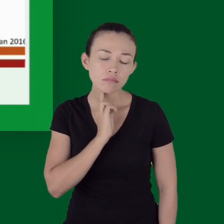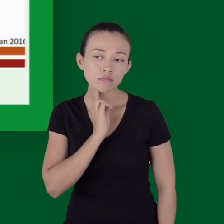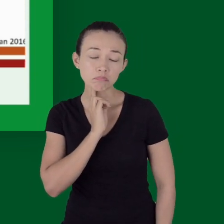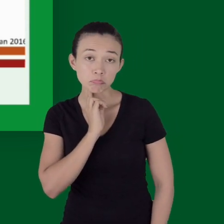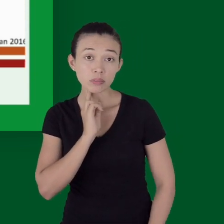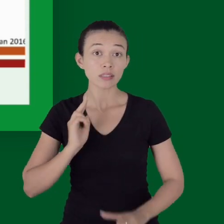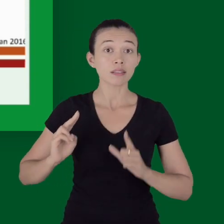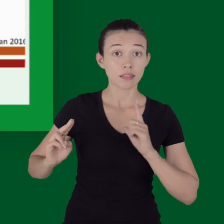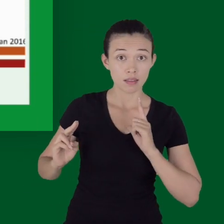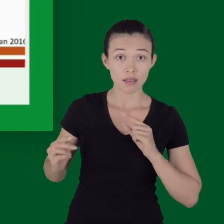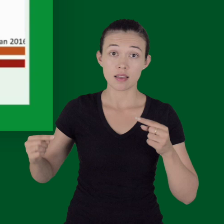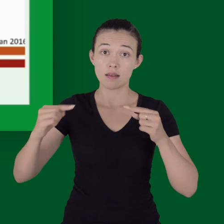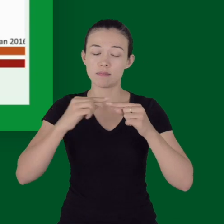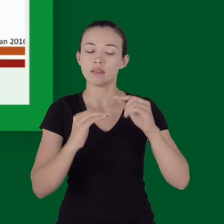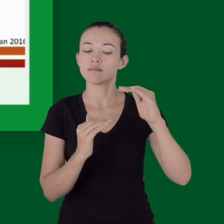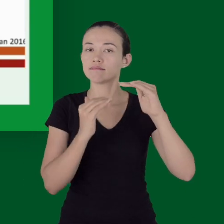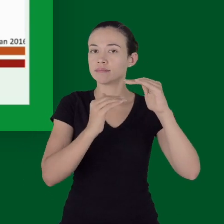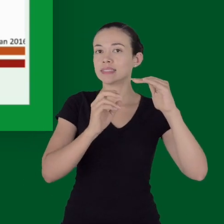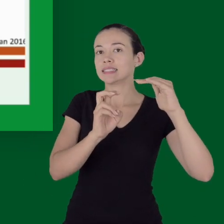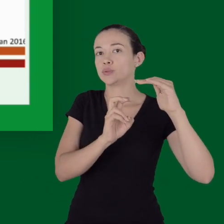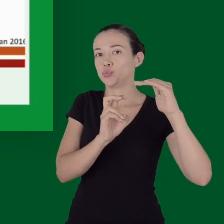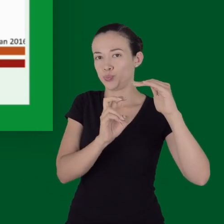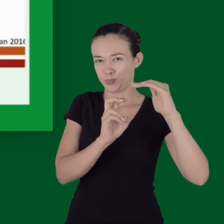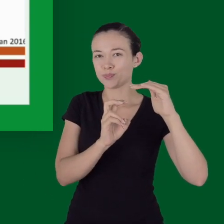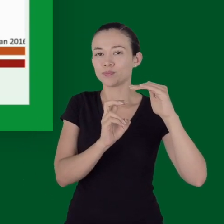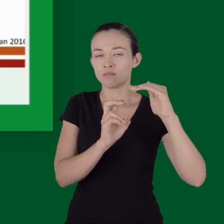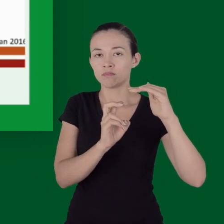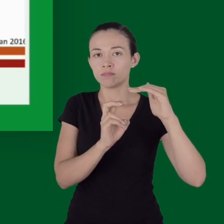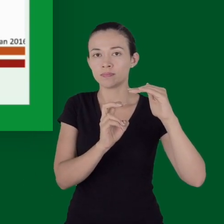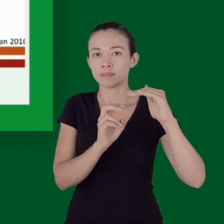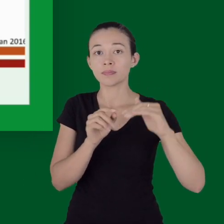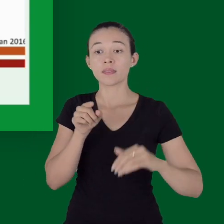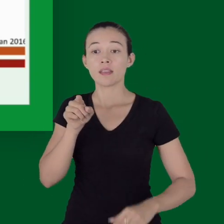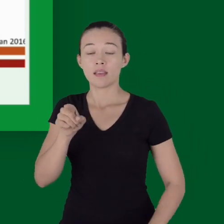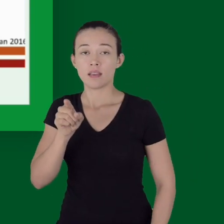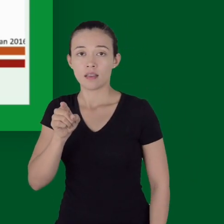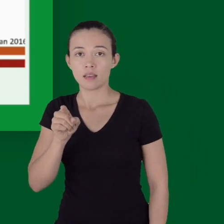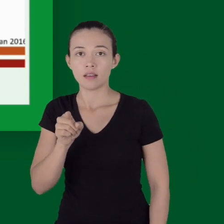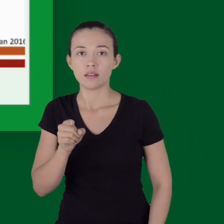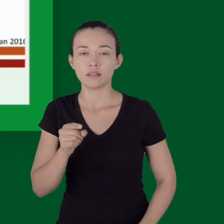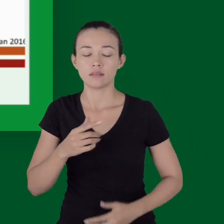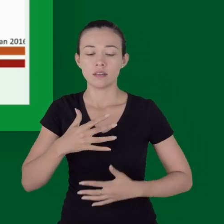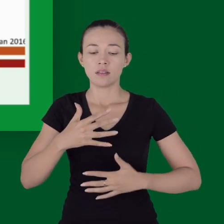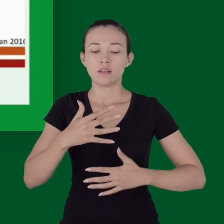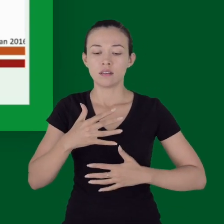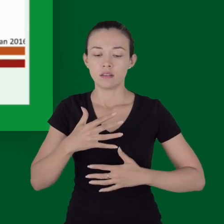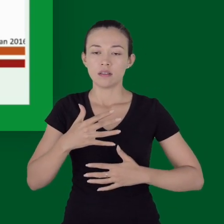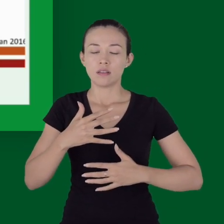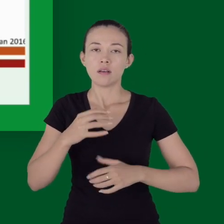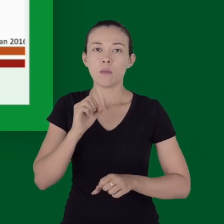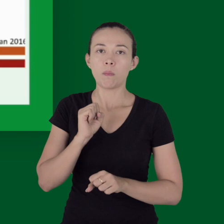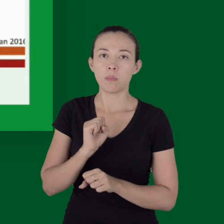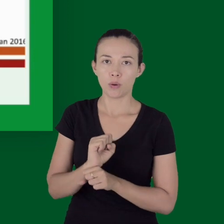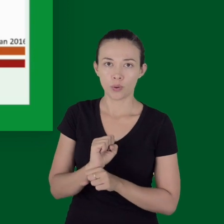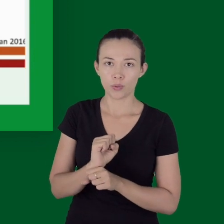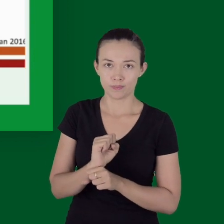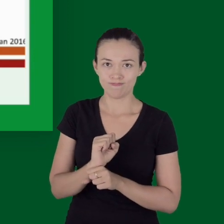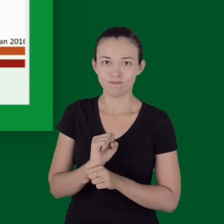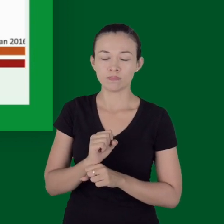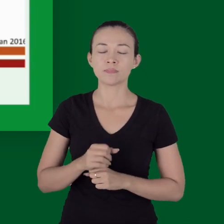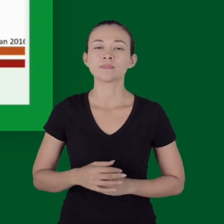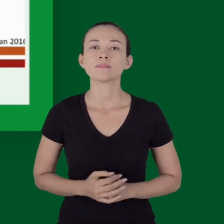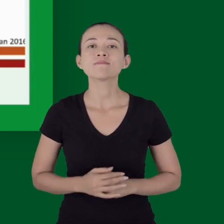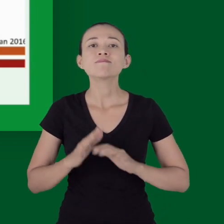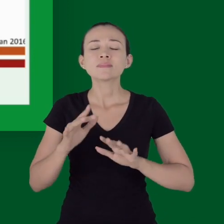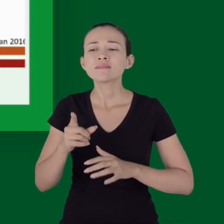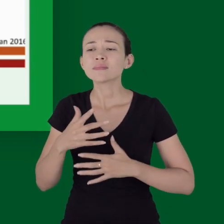né? Se a gente observa que após essas 5 ventilações, o paciente tem um pulso carotídeo palpável, ele é classificado